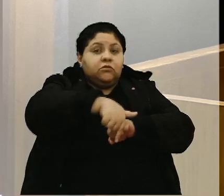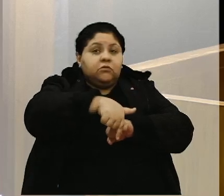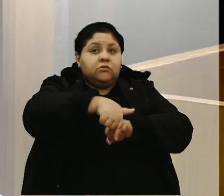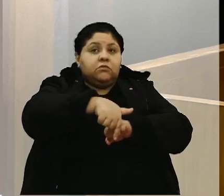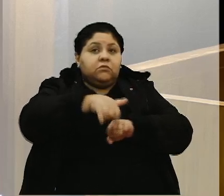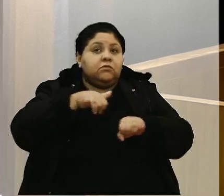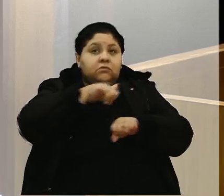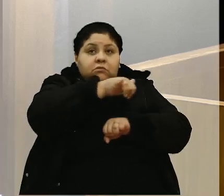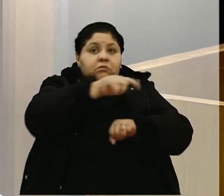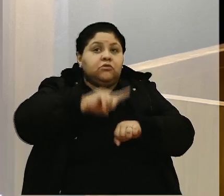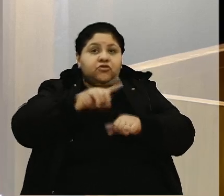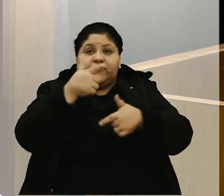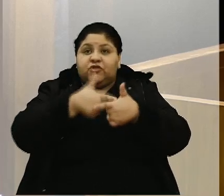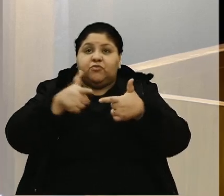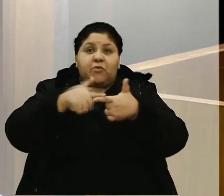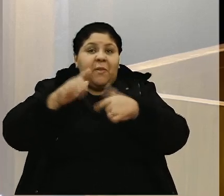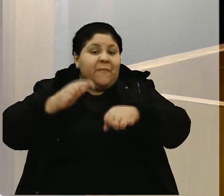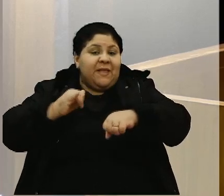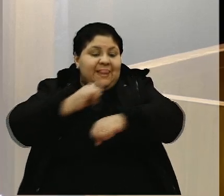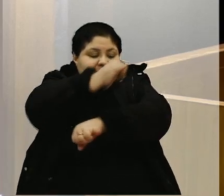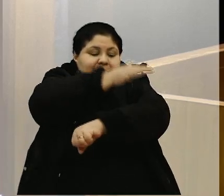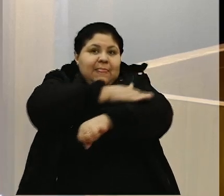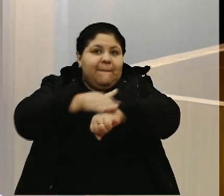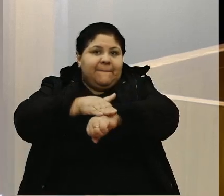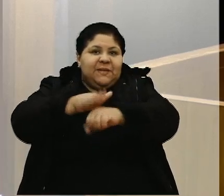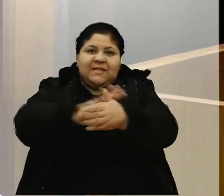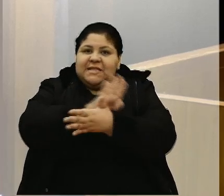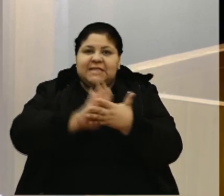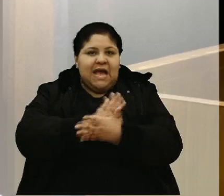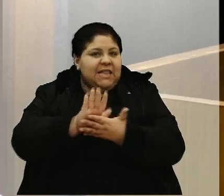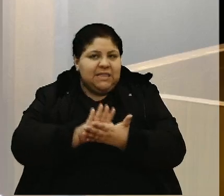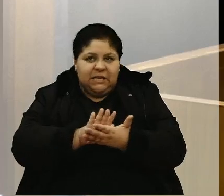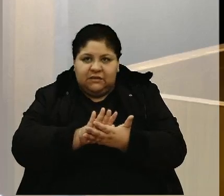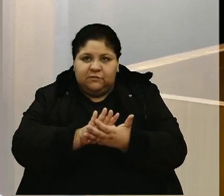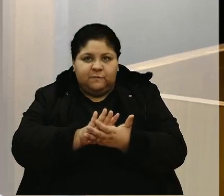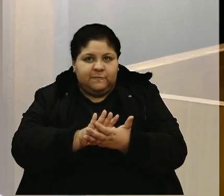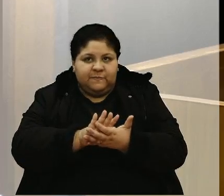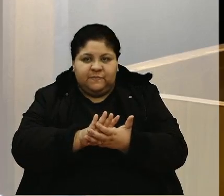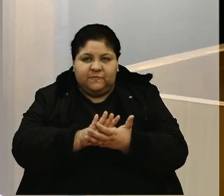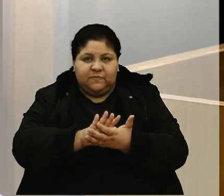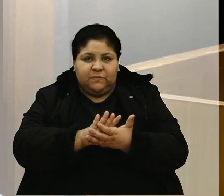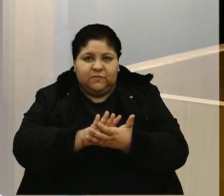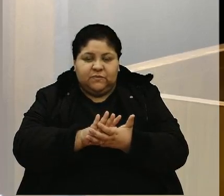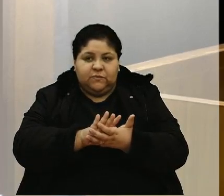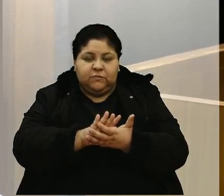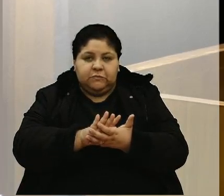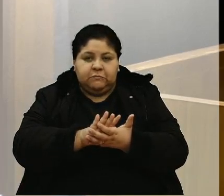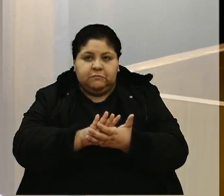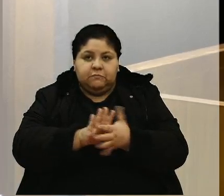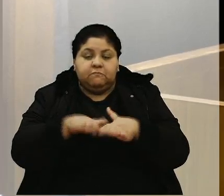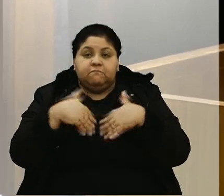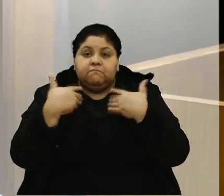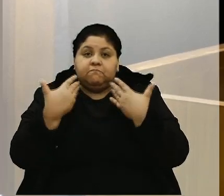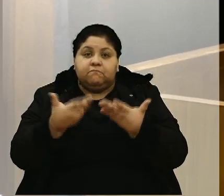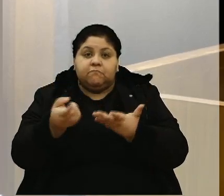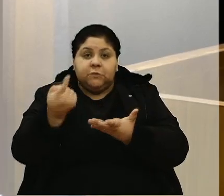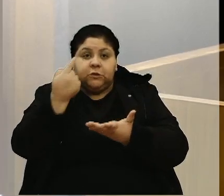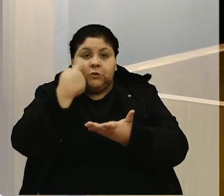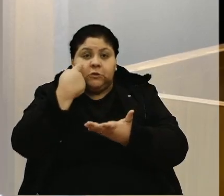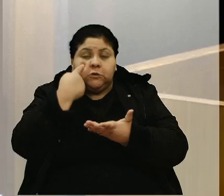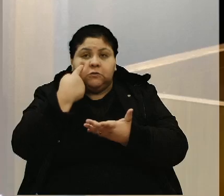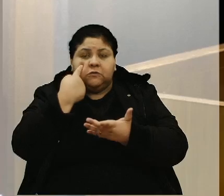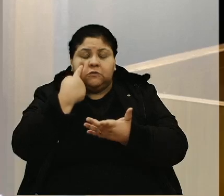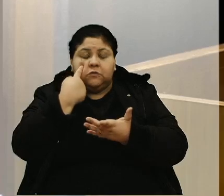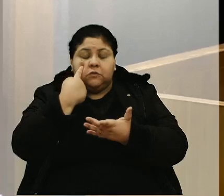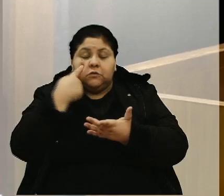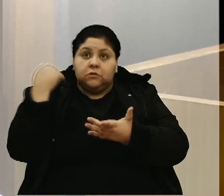Não tivemos nenhum problema na pista. Não tivemos problemas na pista. Então, olha o quanto isso